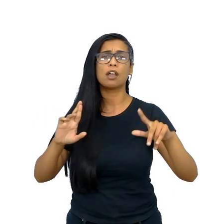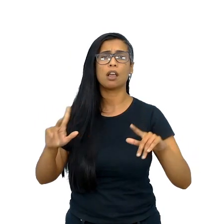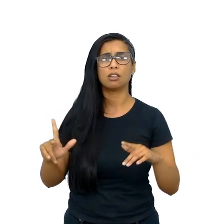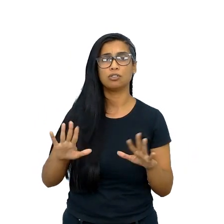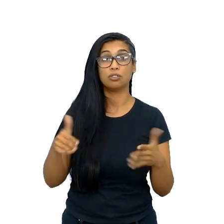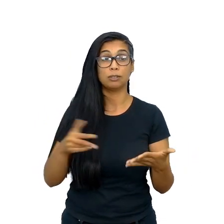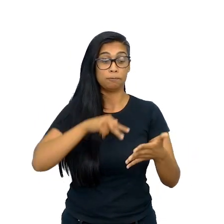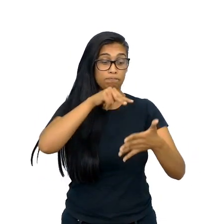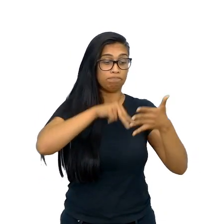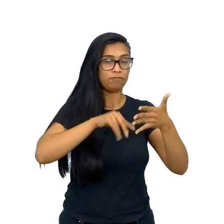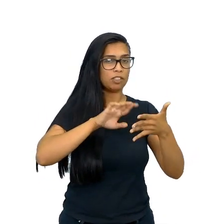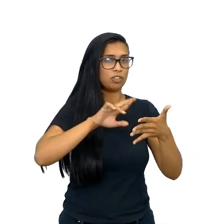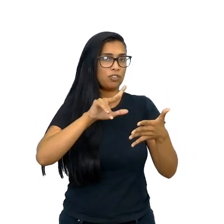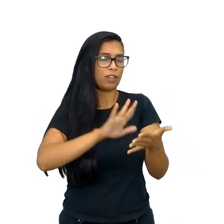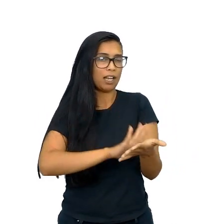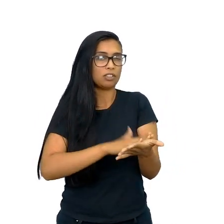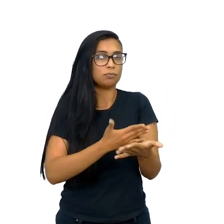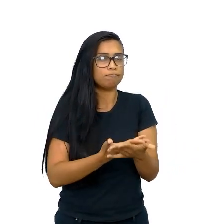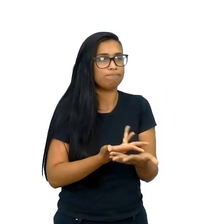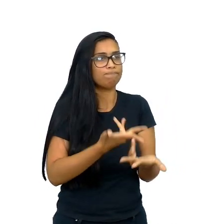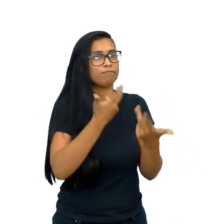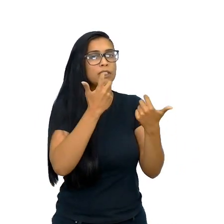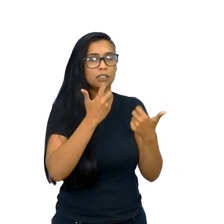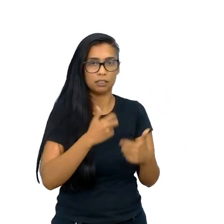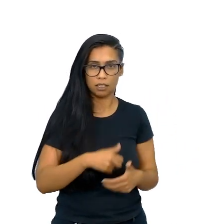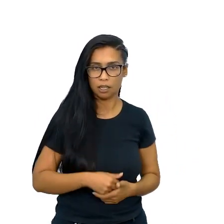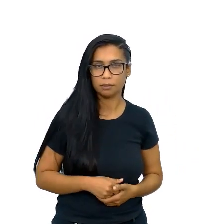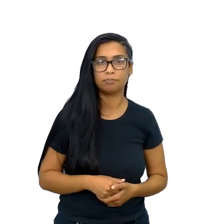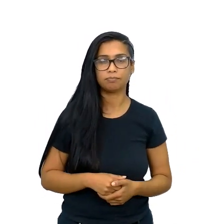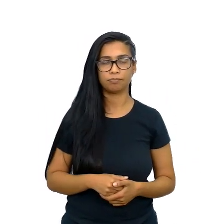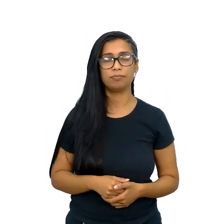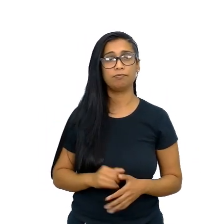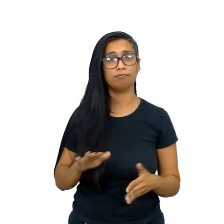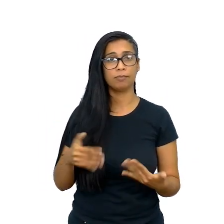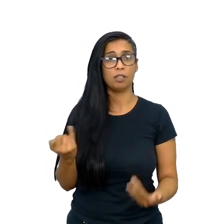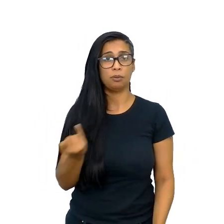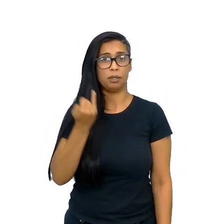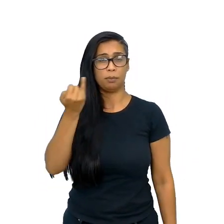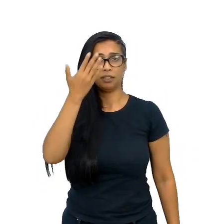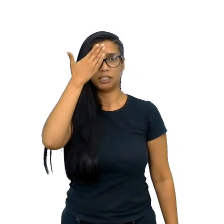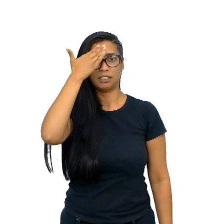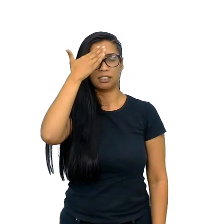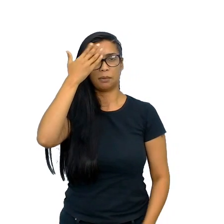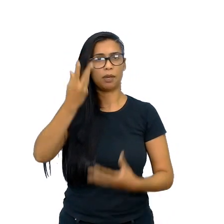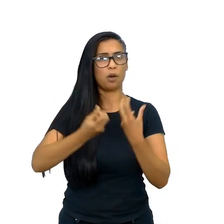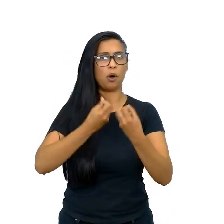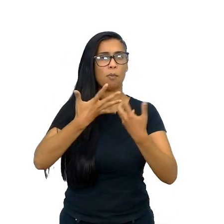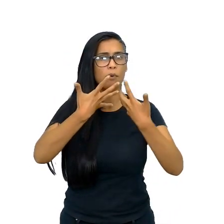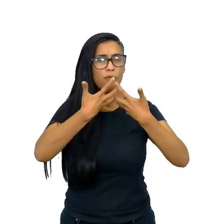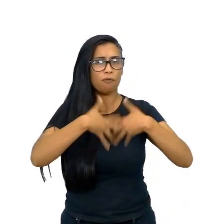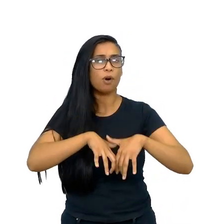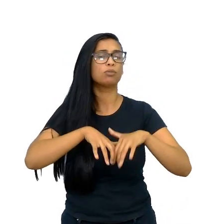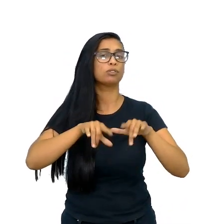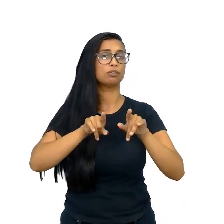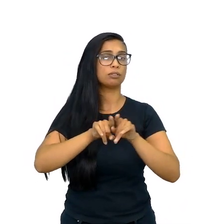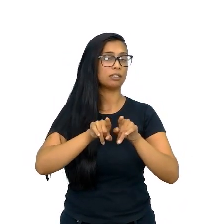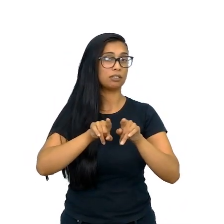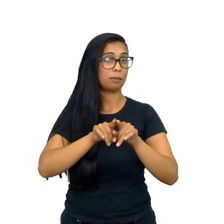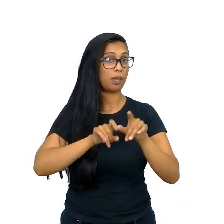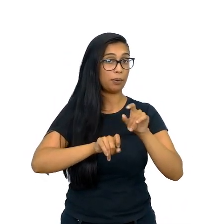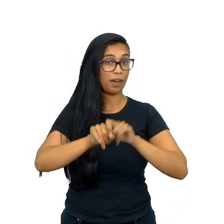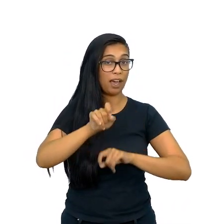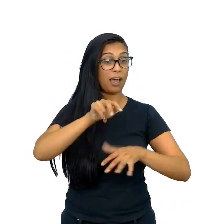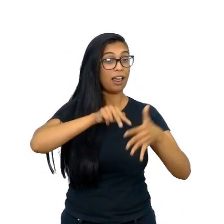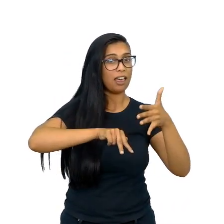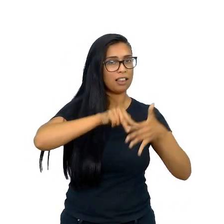É de suma importância, então, refletir acerca dessa complexidade de leitura, em que cada estudante poderá estar em